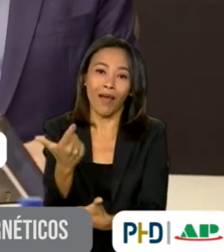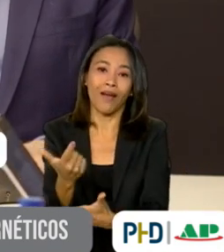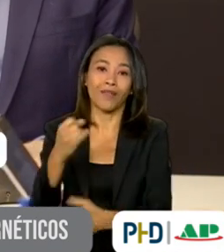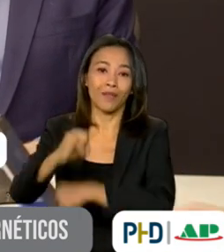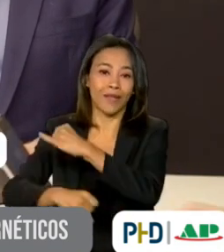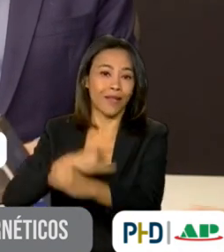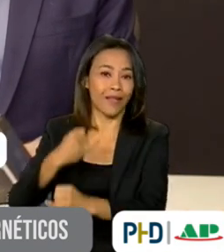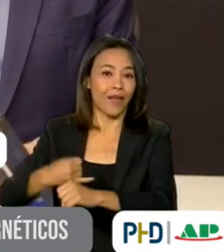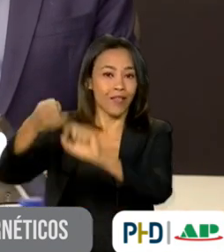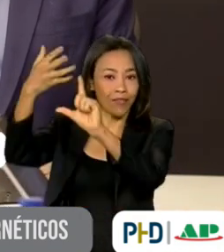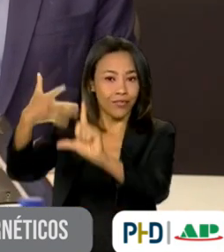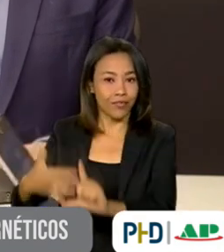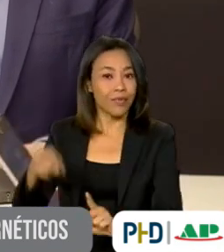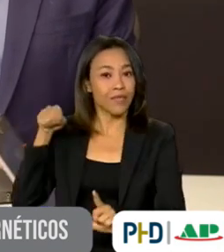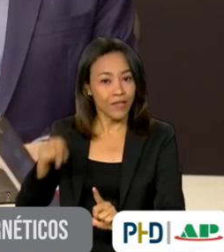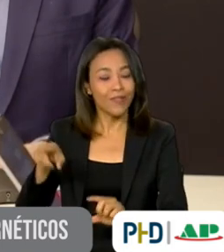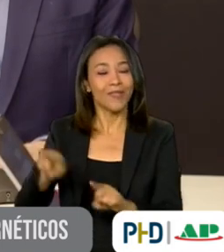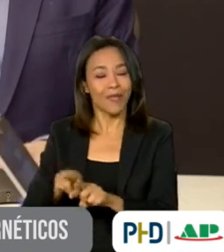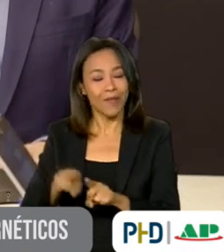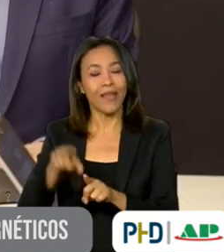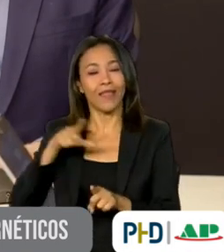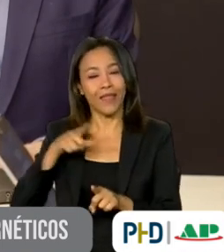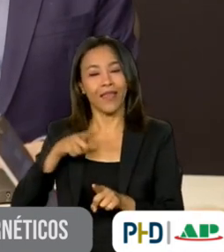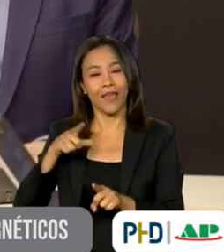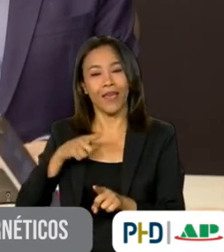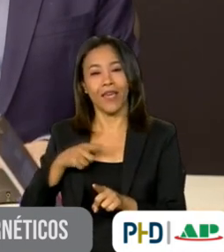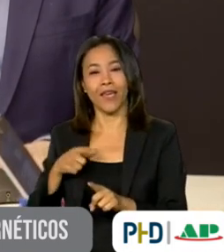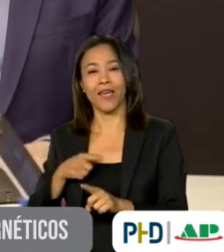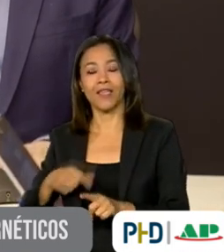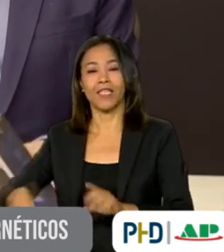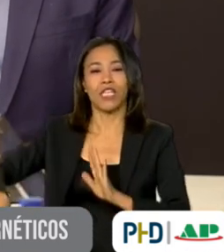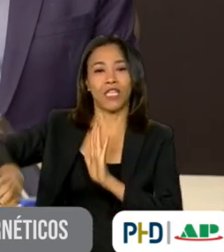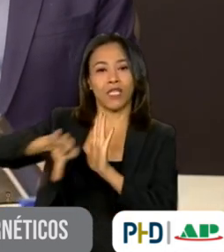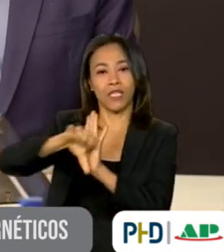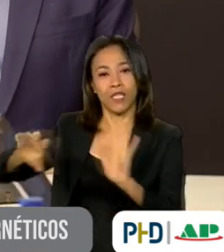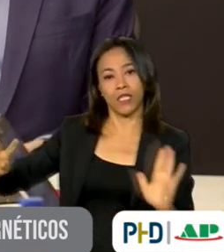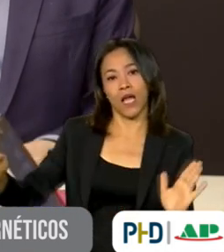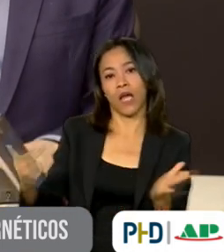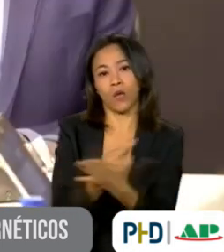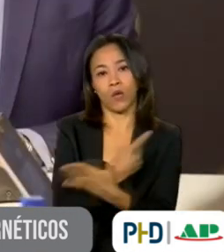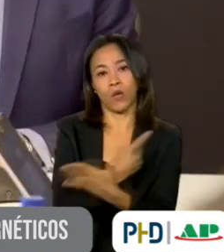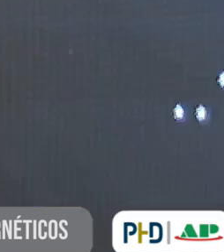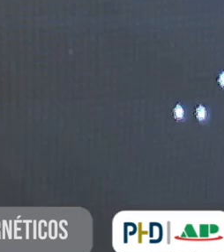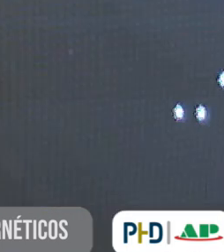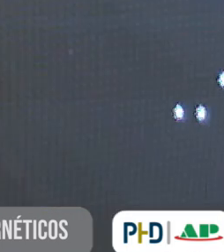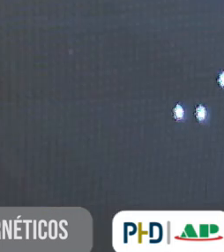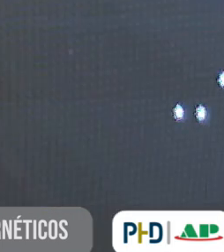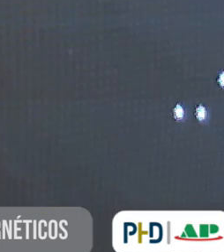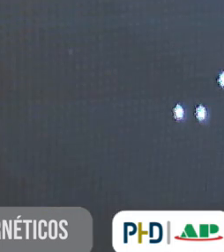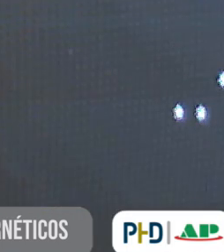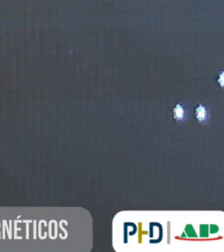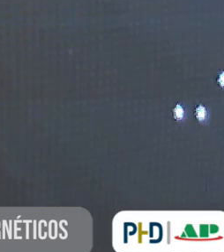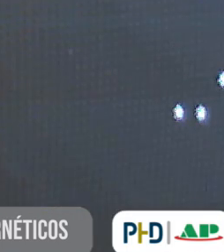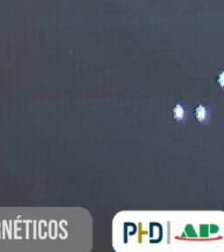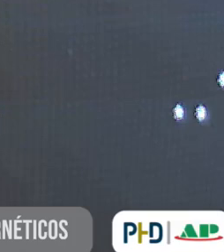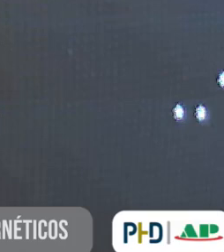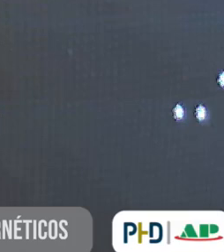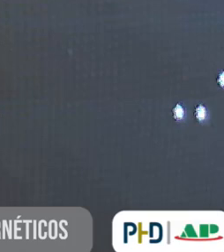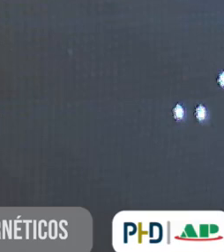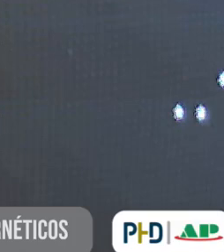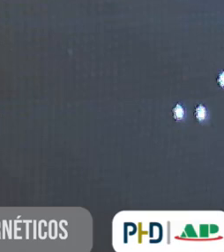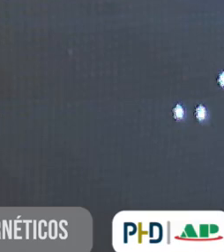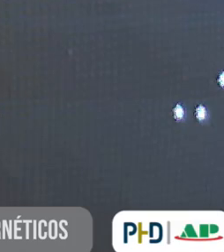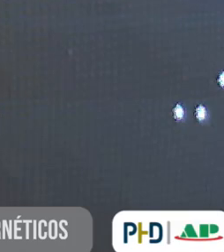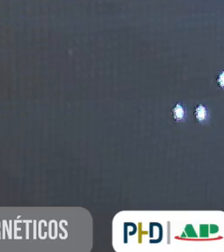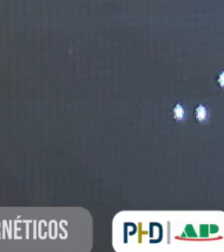comércio eletrônico, também são alvo de investidas e de ataques cibernéticos. O acordo de